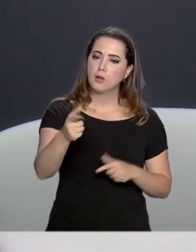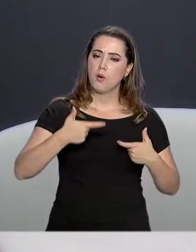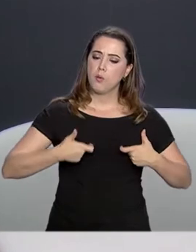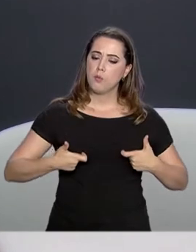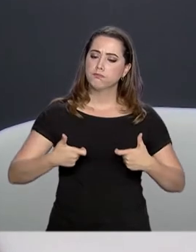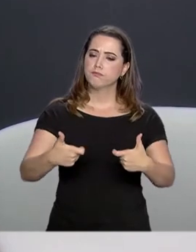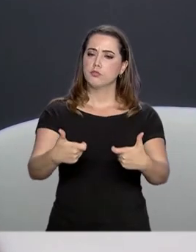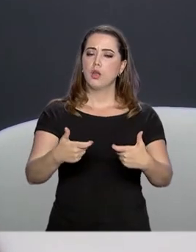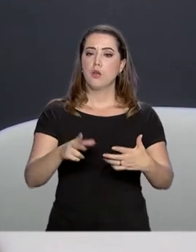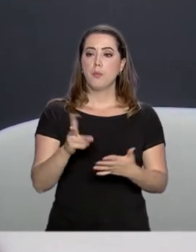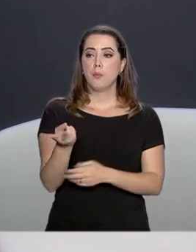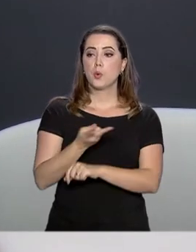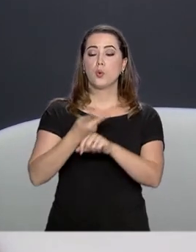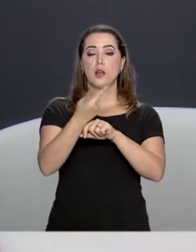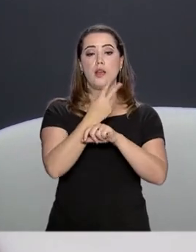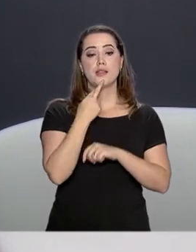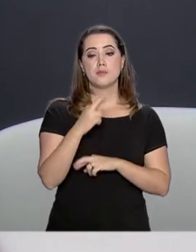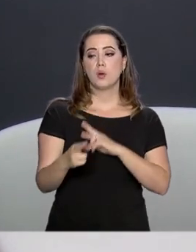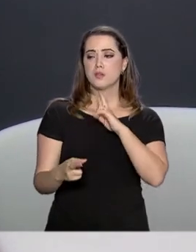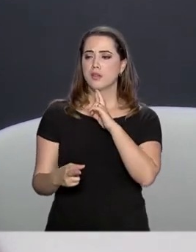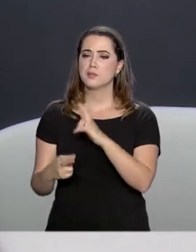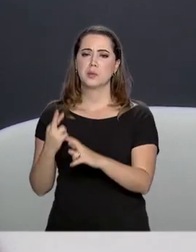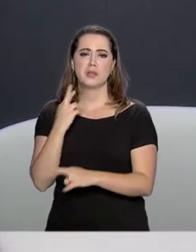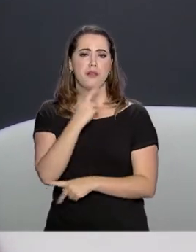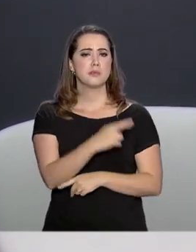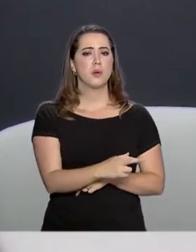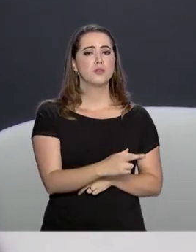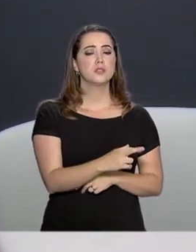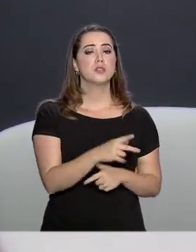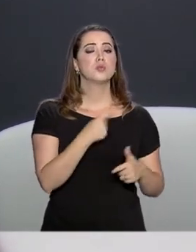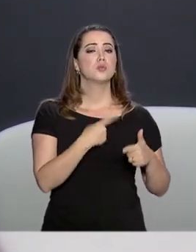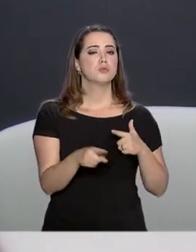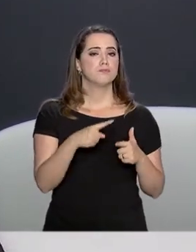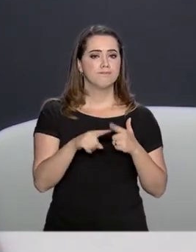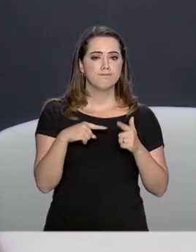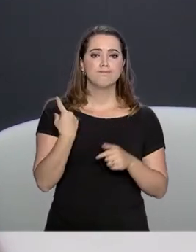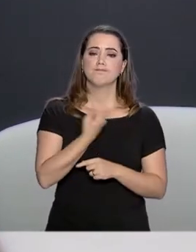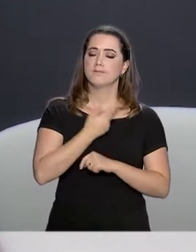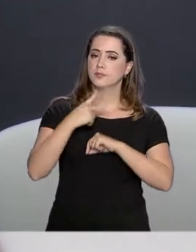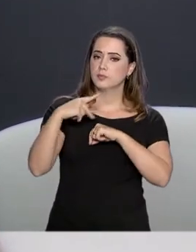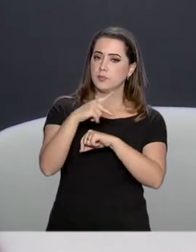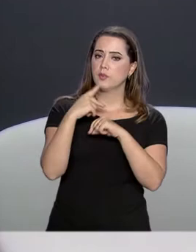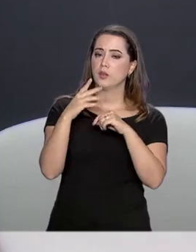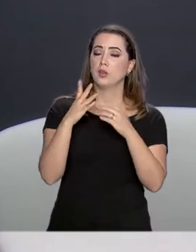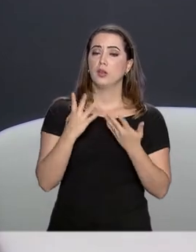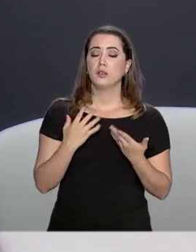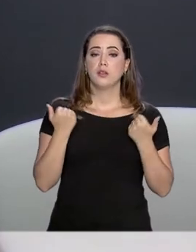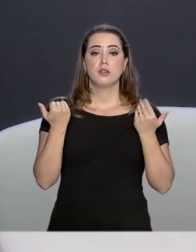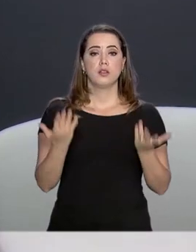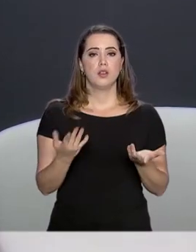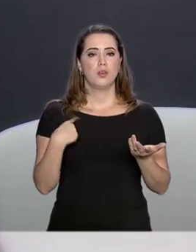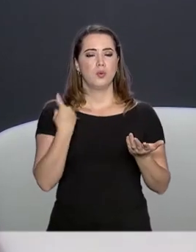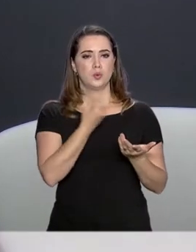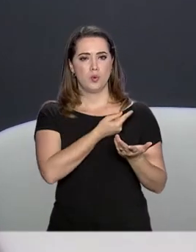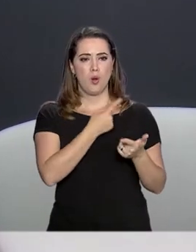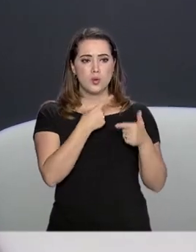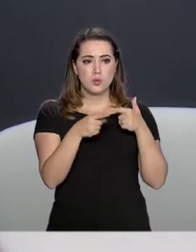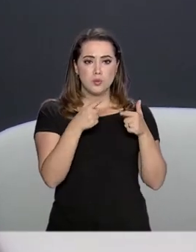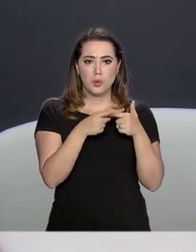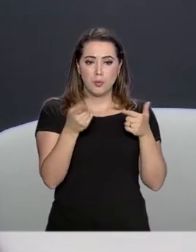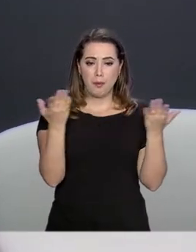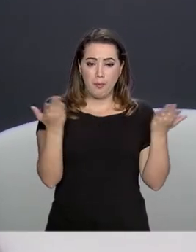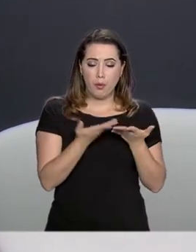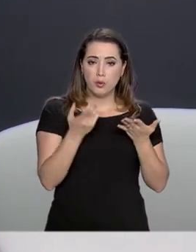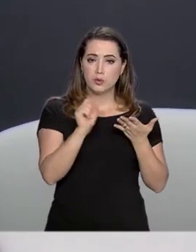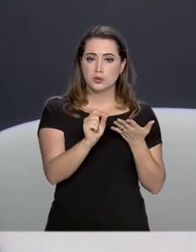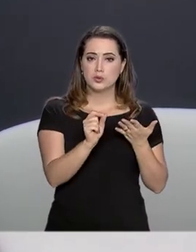buscar a solução dos problemas que afrijem o nosso país, de modo que o gargalo que nós estamos metidos,